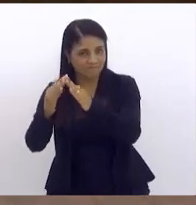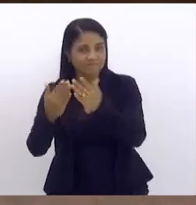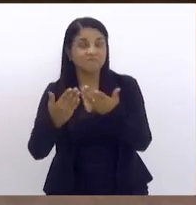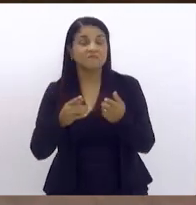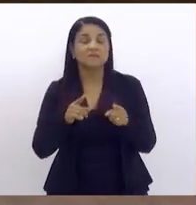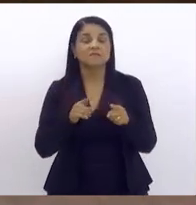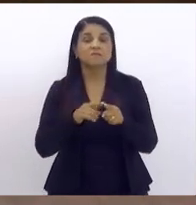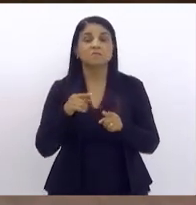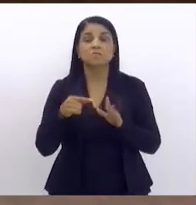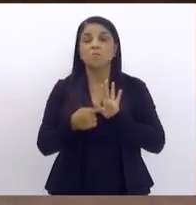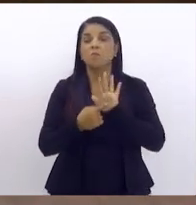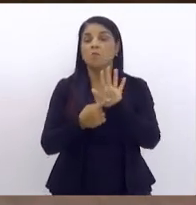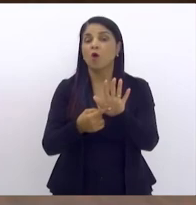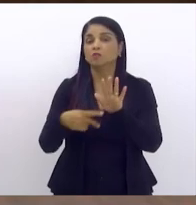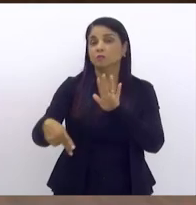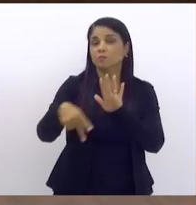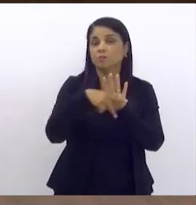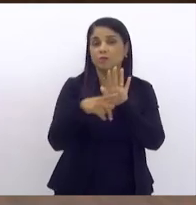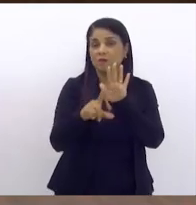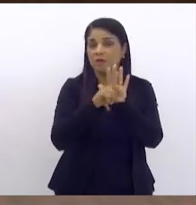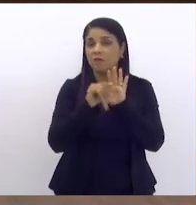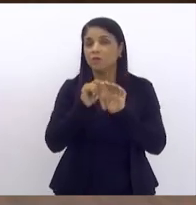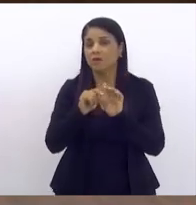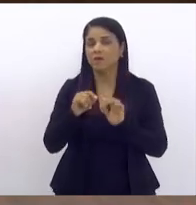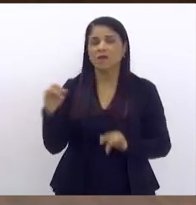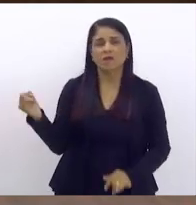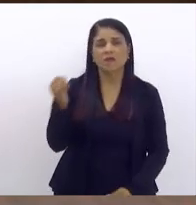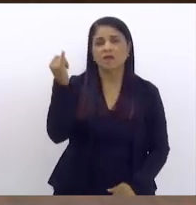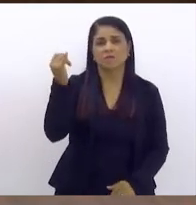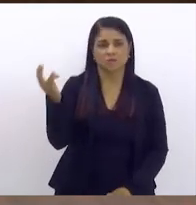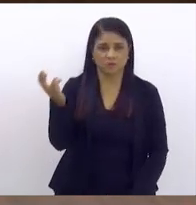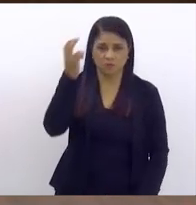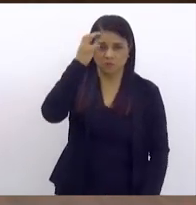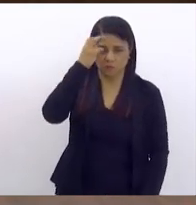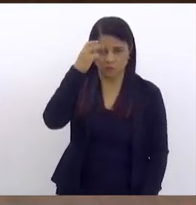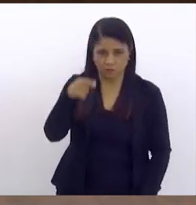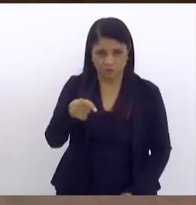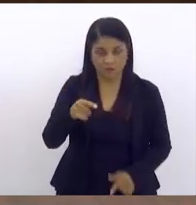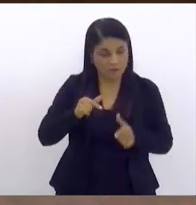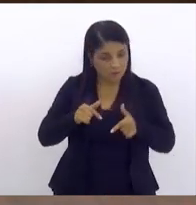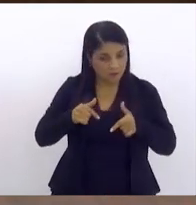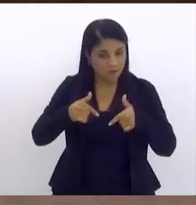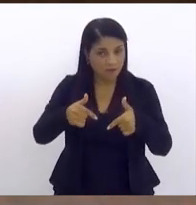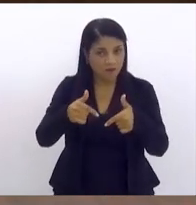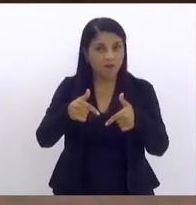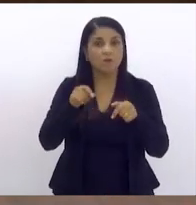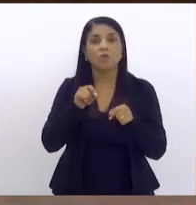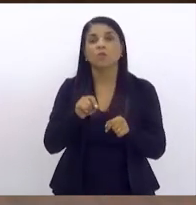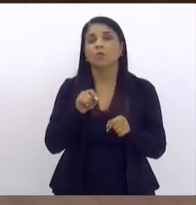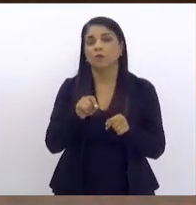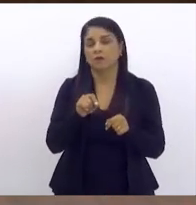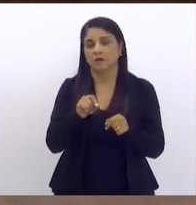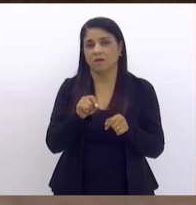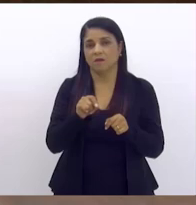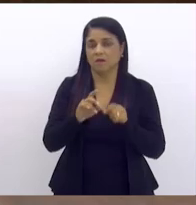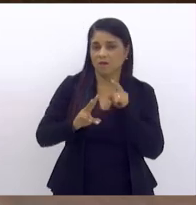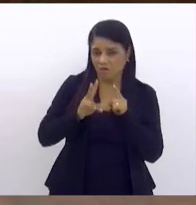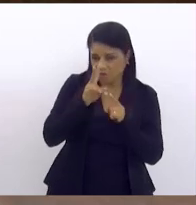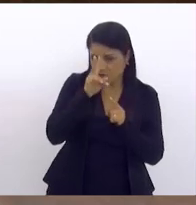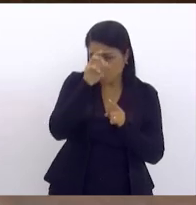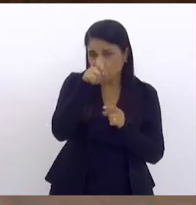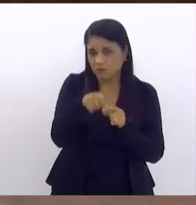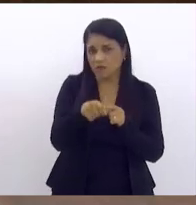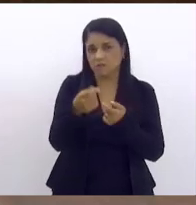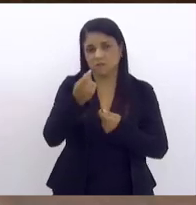importância dessa cultura e o quanto essa ação cultural pode ser também, pode fortalecer também